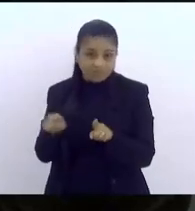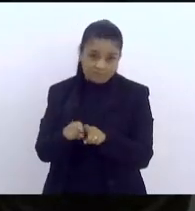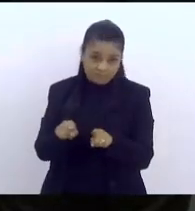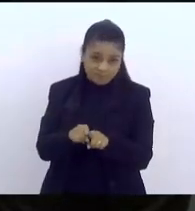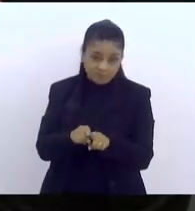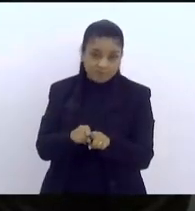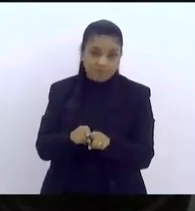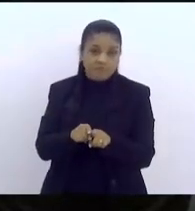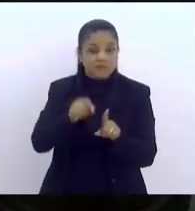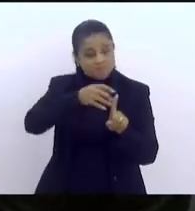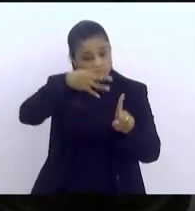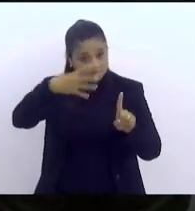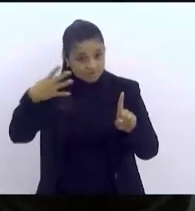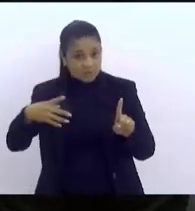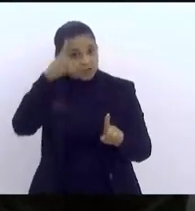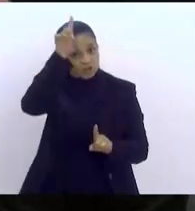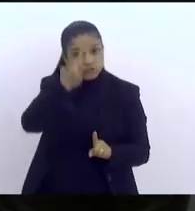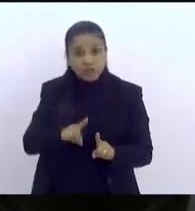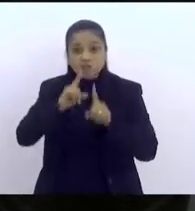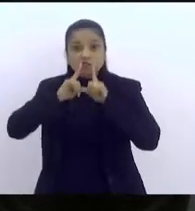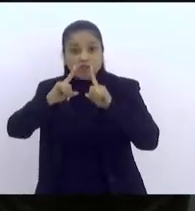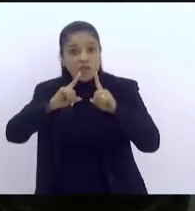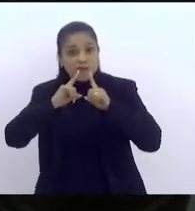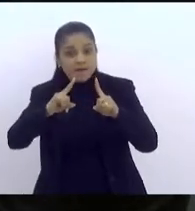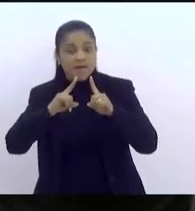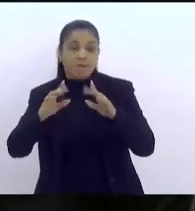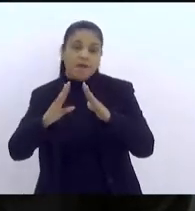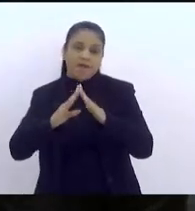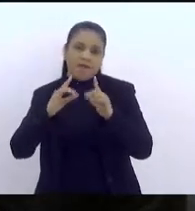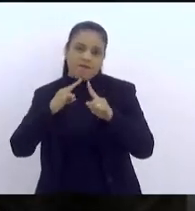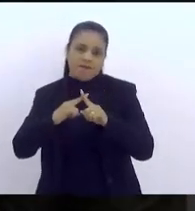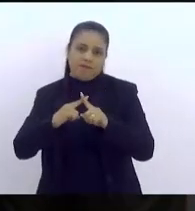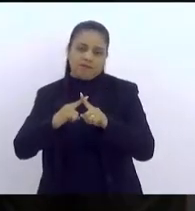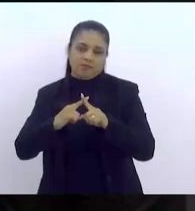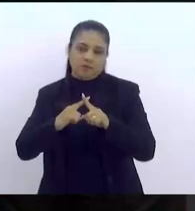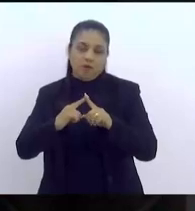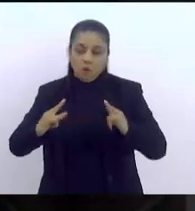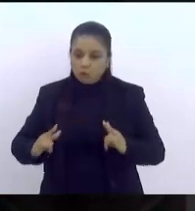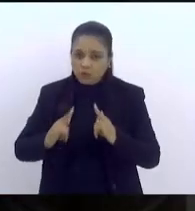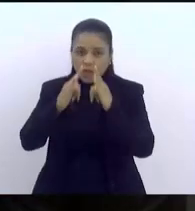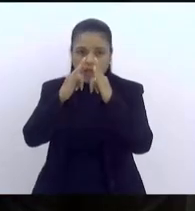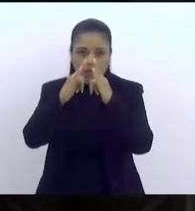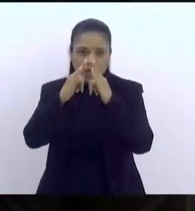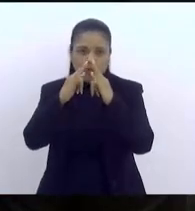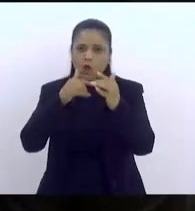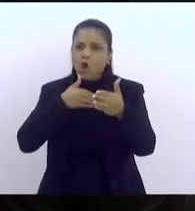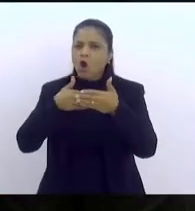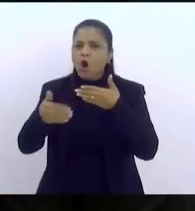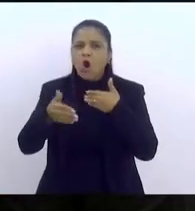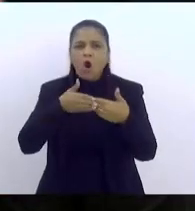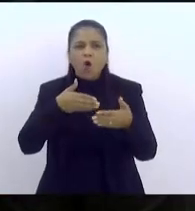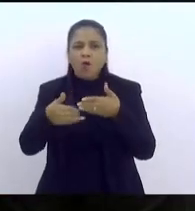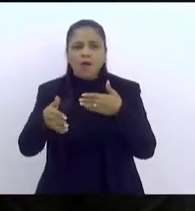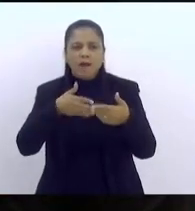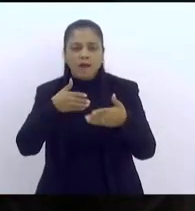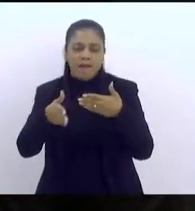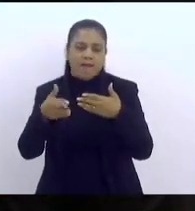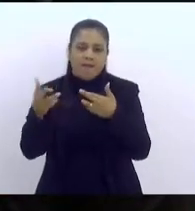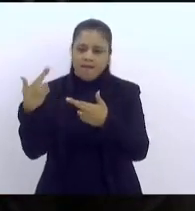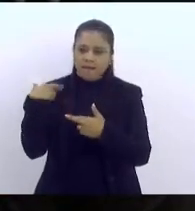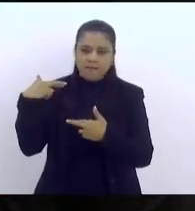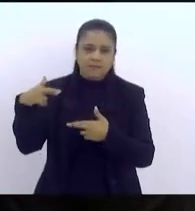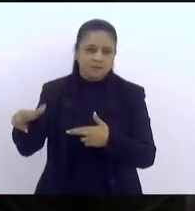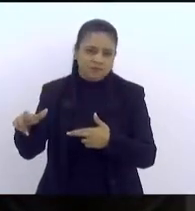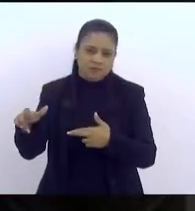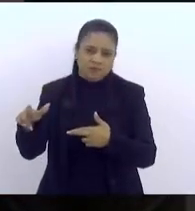LGBTQIA+, têm o direito de reclamar a igreja, o terreiro e qualquer forma de professar a sua religiosidade,